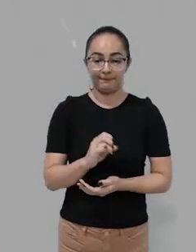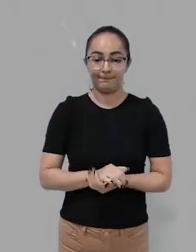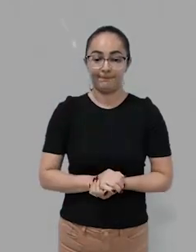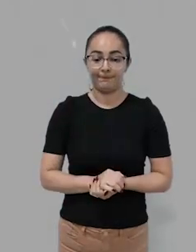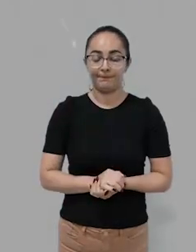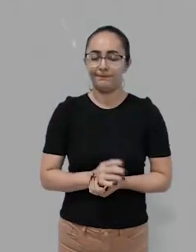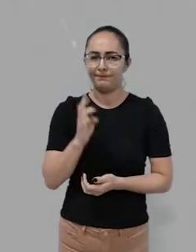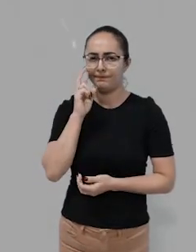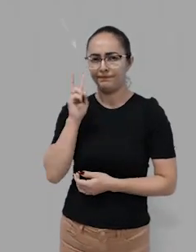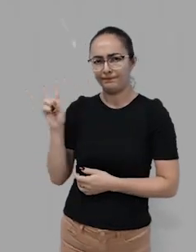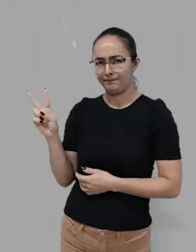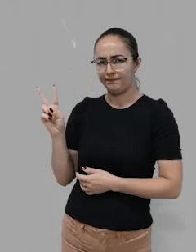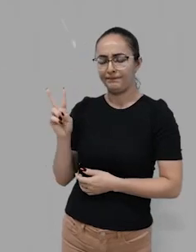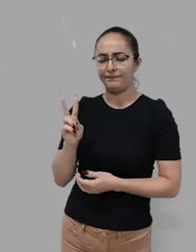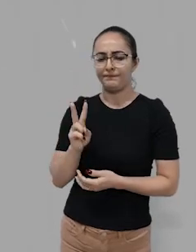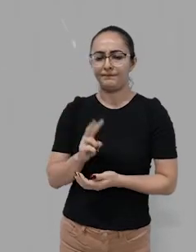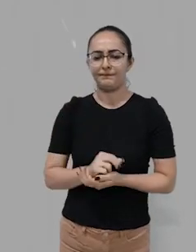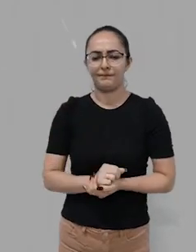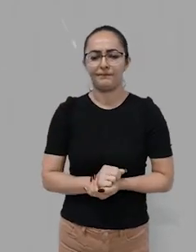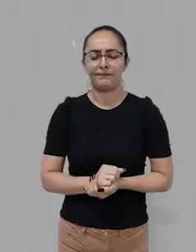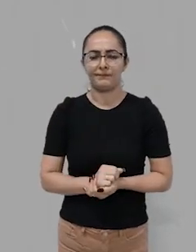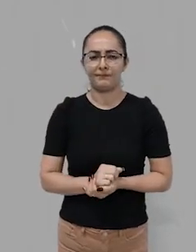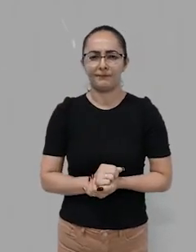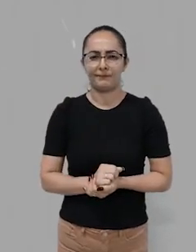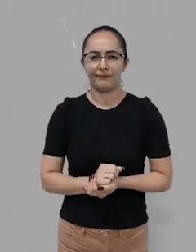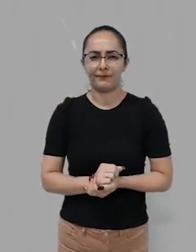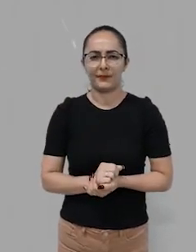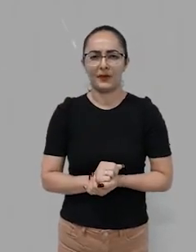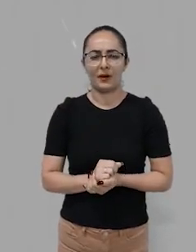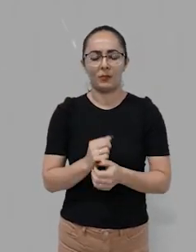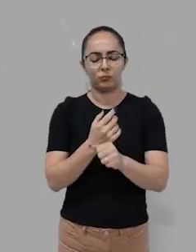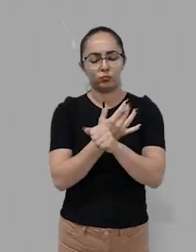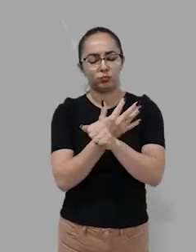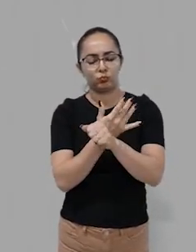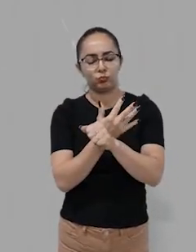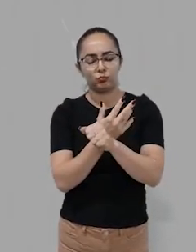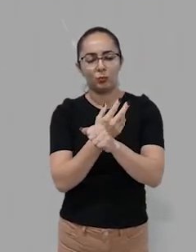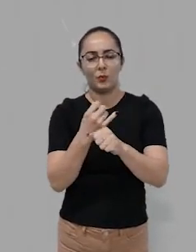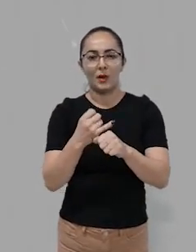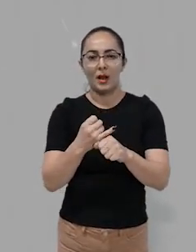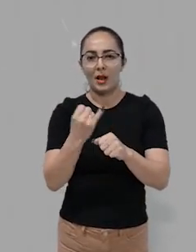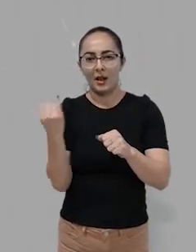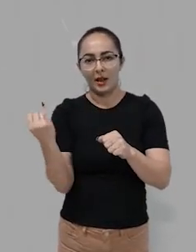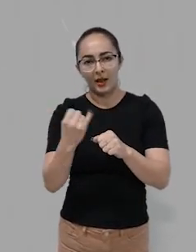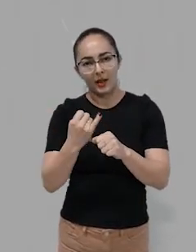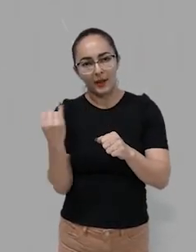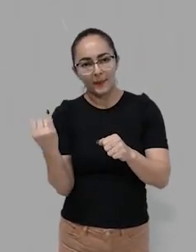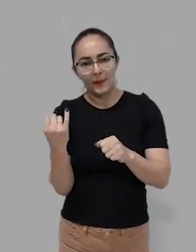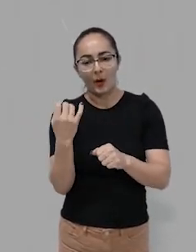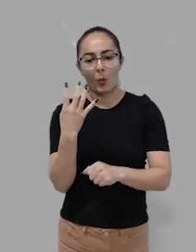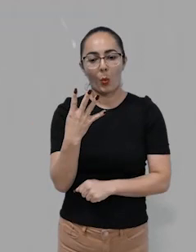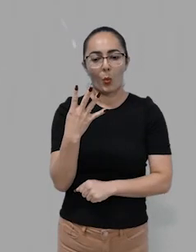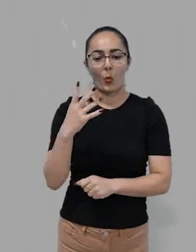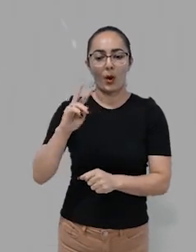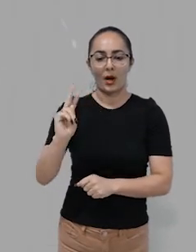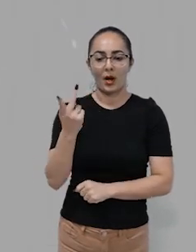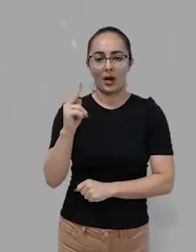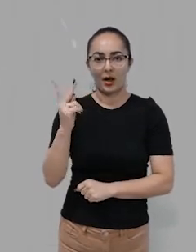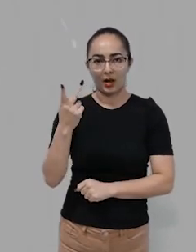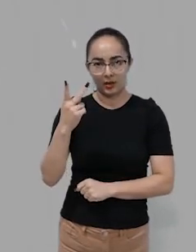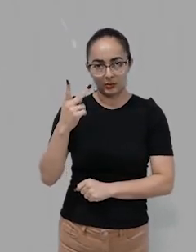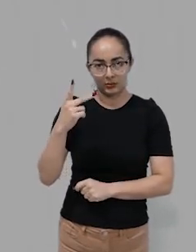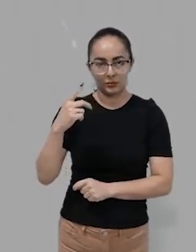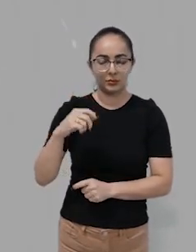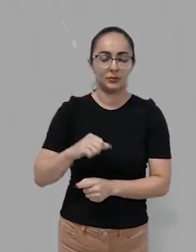aqui a tela. E se o ácido apresentar 4 hidrogênios ionizáveis, ou seja, ele consegue